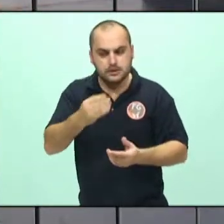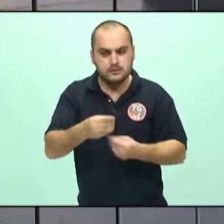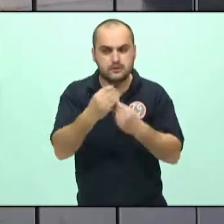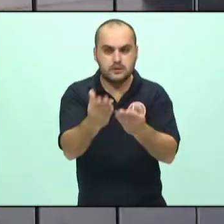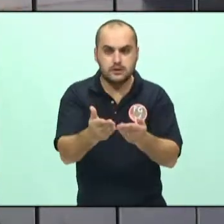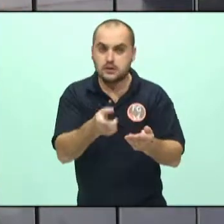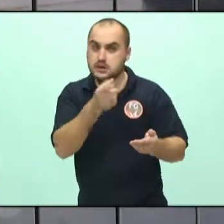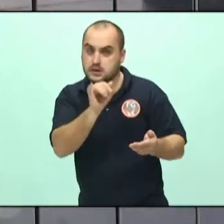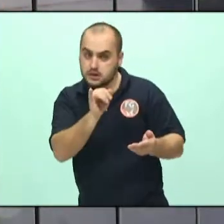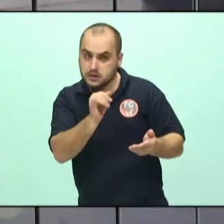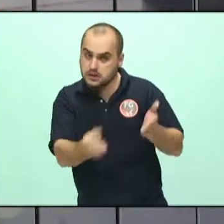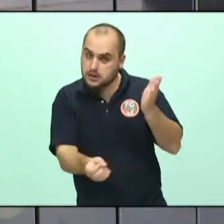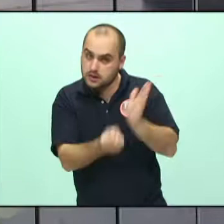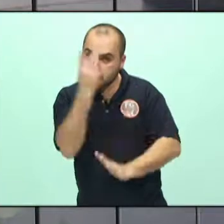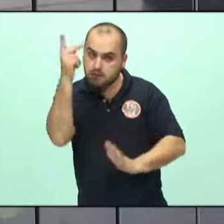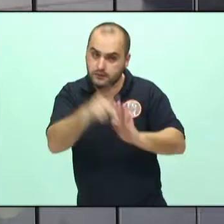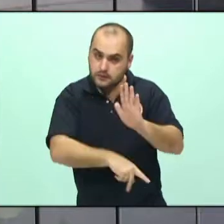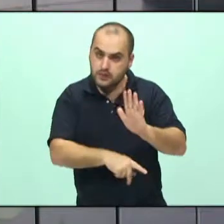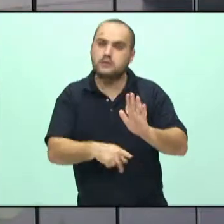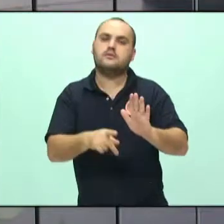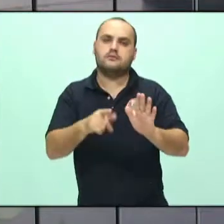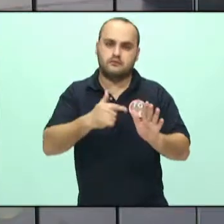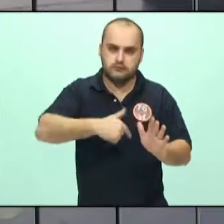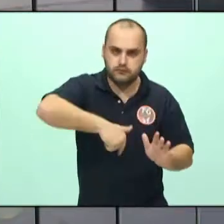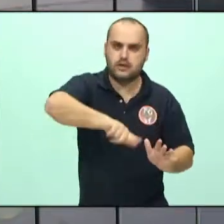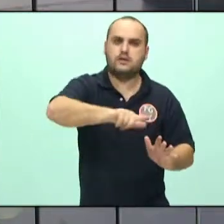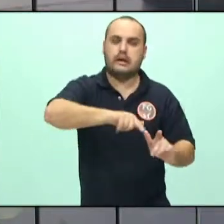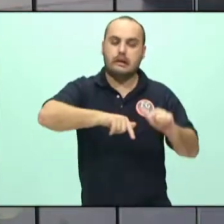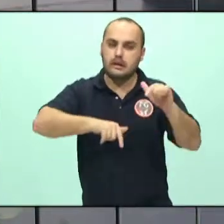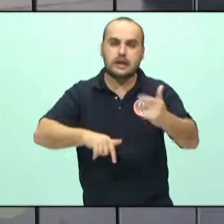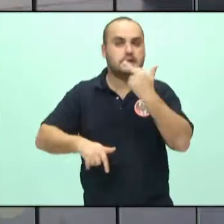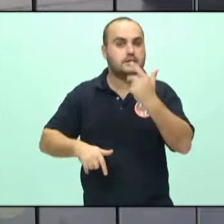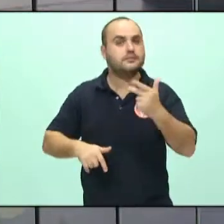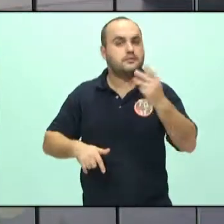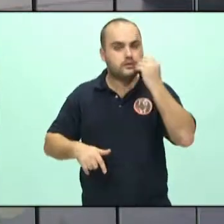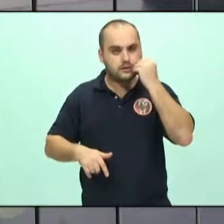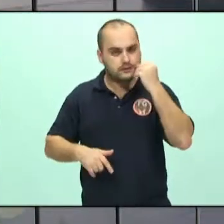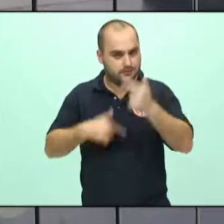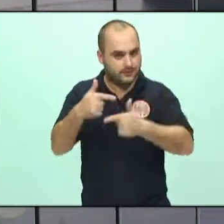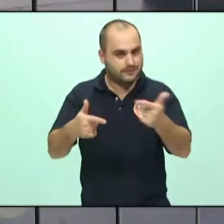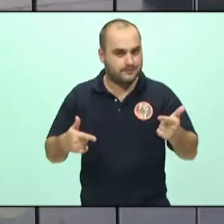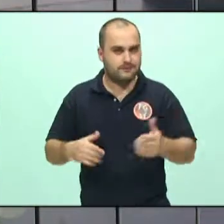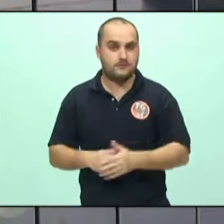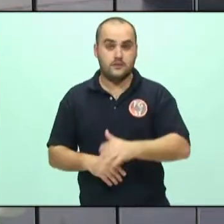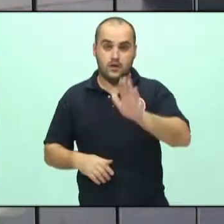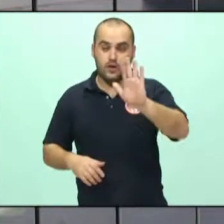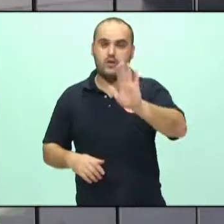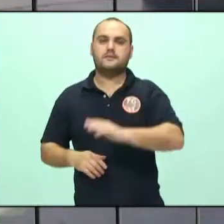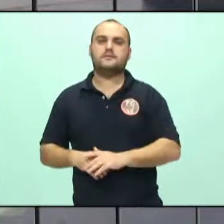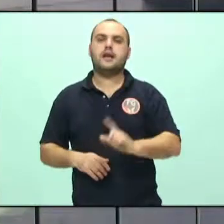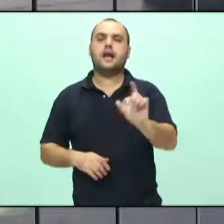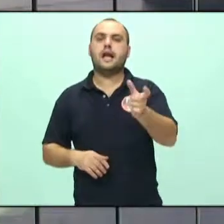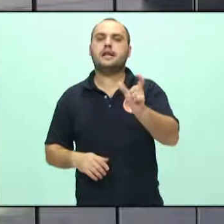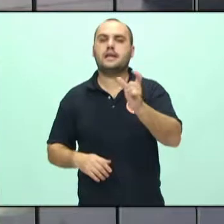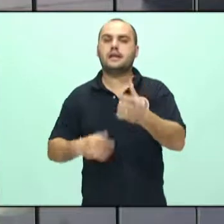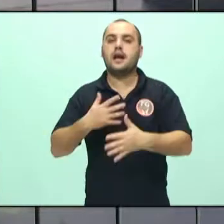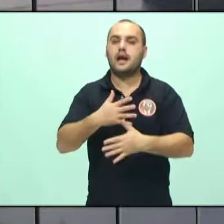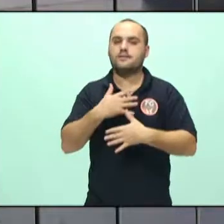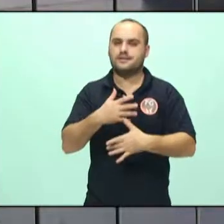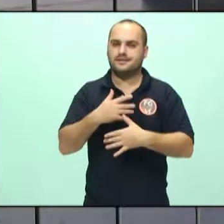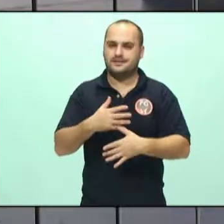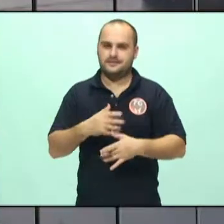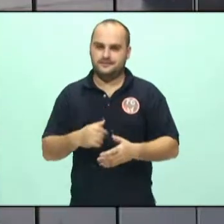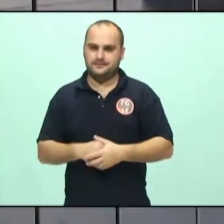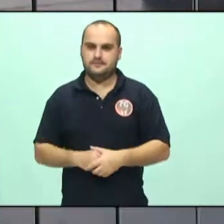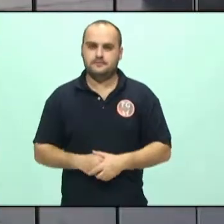virar um projeto de lei a gente faz, e é nesse sentido que nós temos trabalhado. Eu vou te dar um exemplo, a carteirinha do autista.